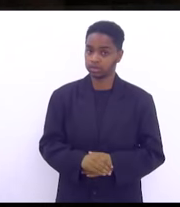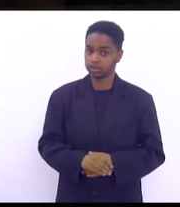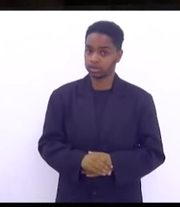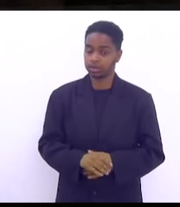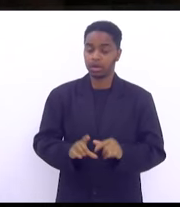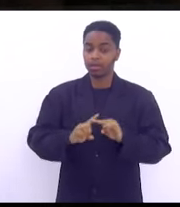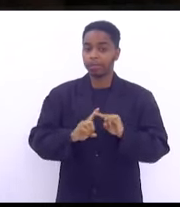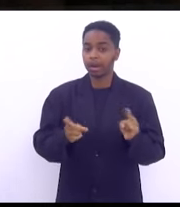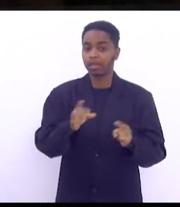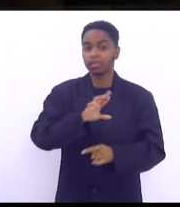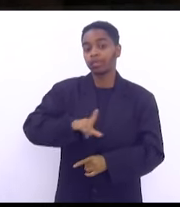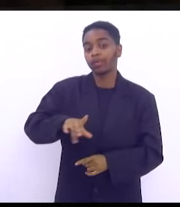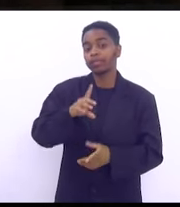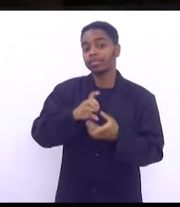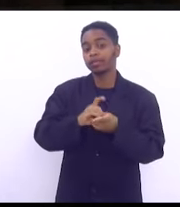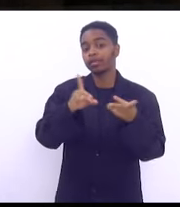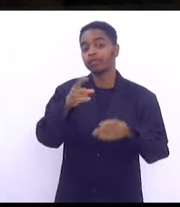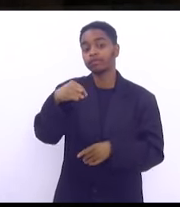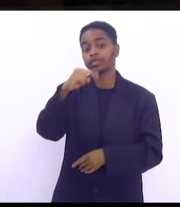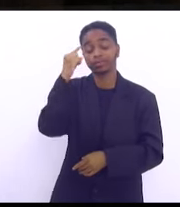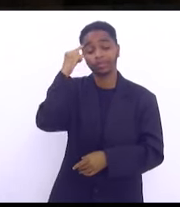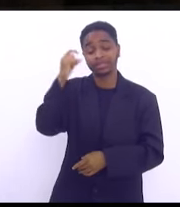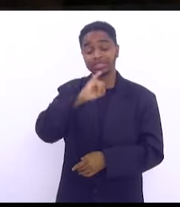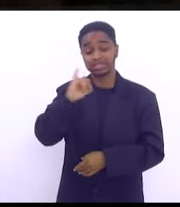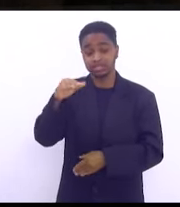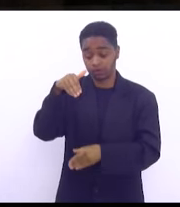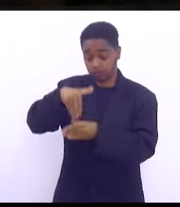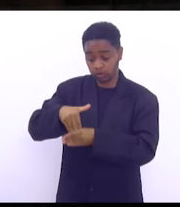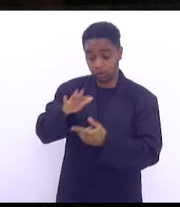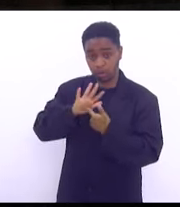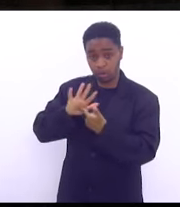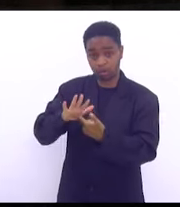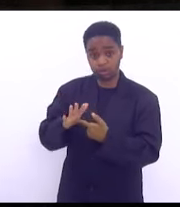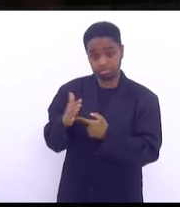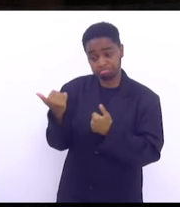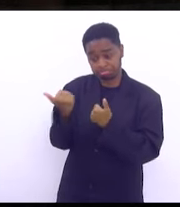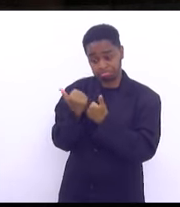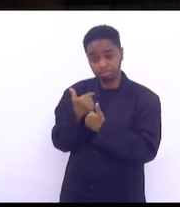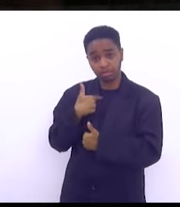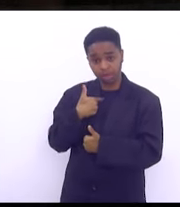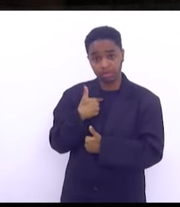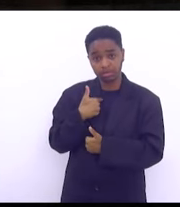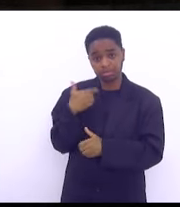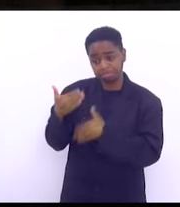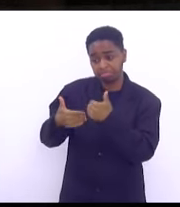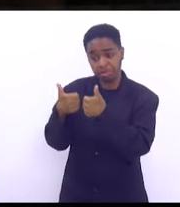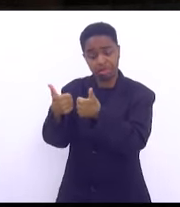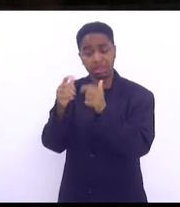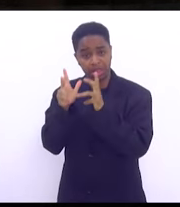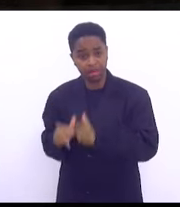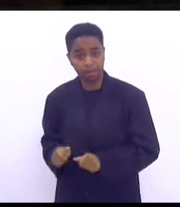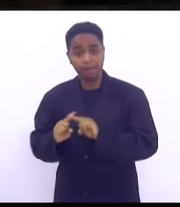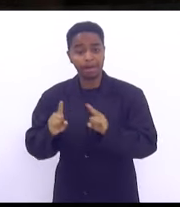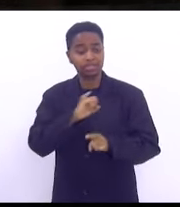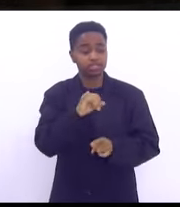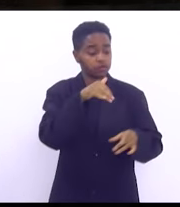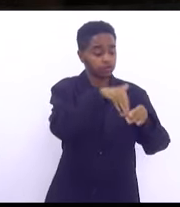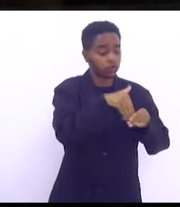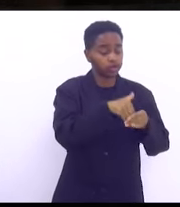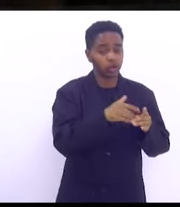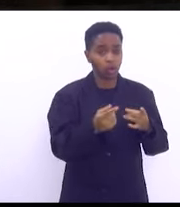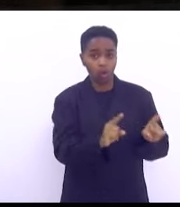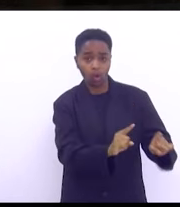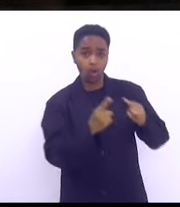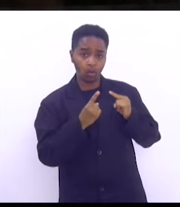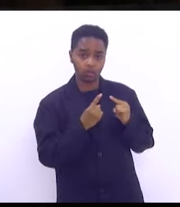democracia você achar que se a urna falou a meu favor, o processo foi limpo. Se a urna não falou a